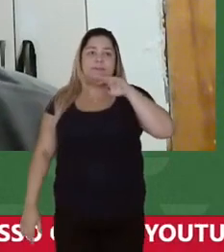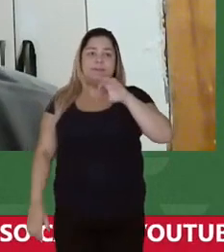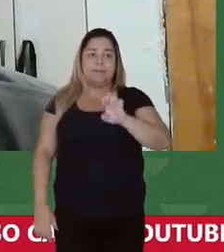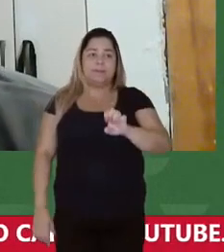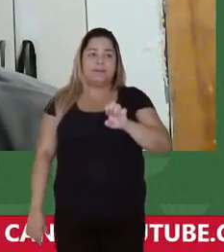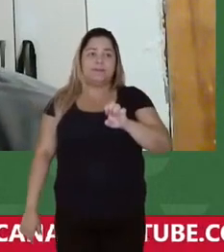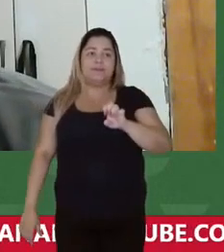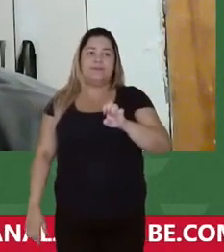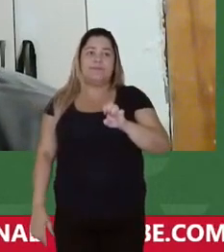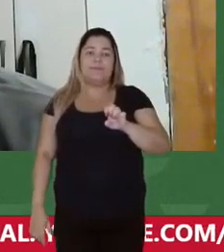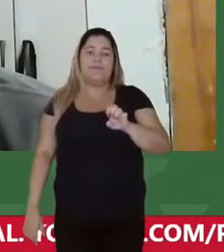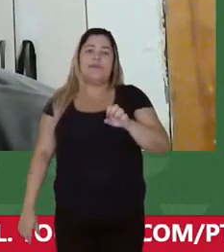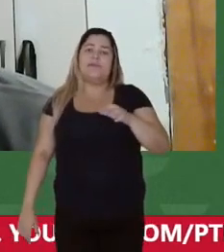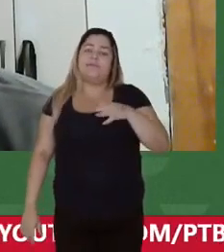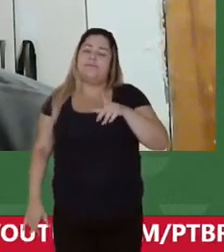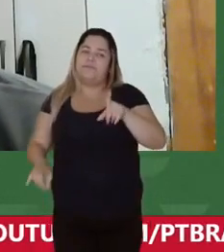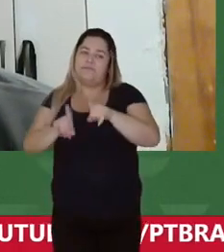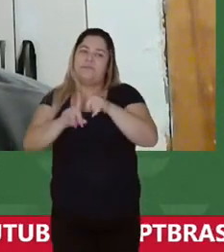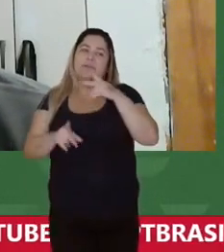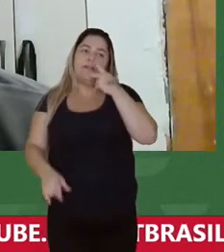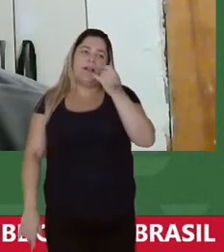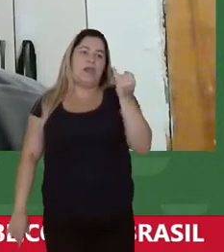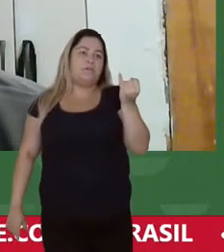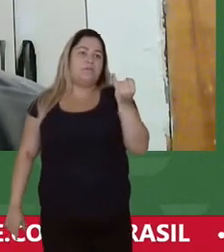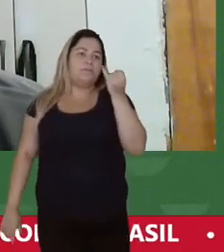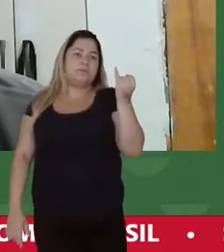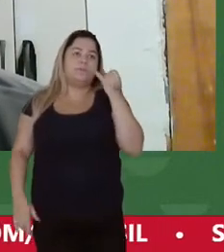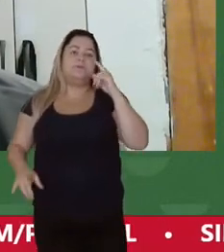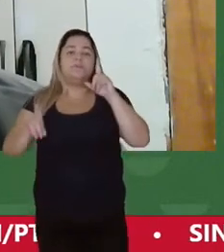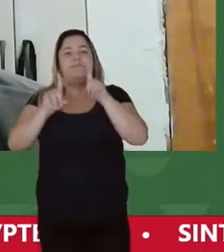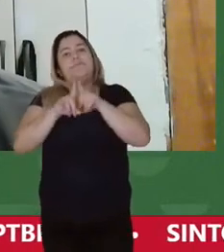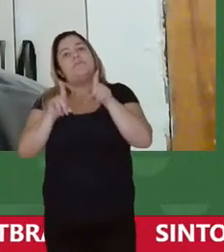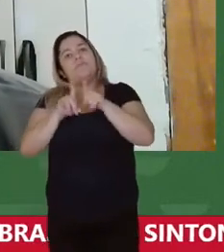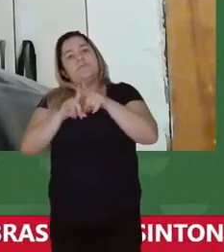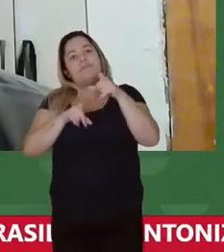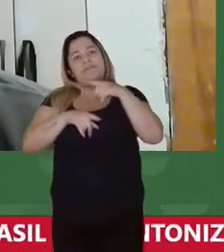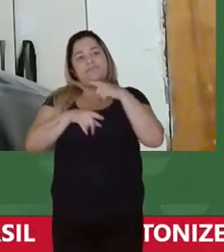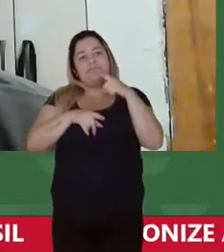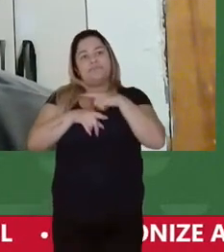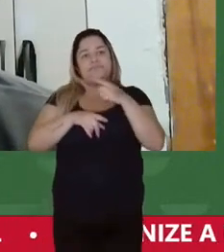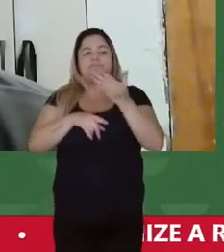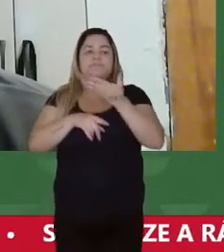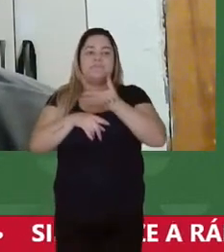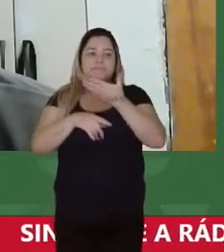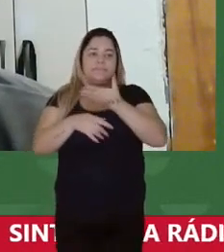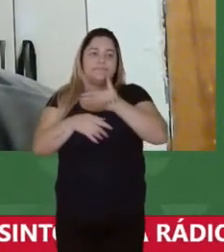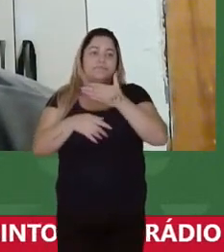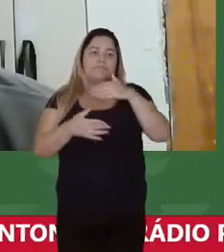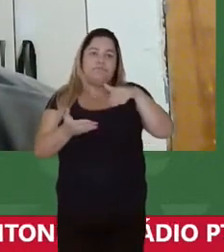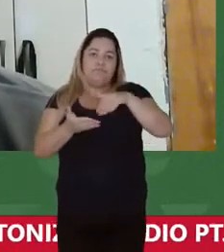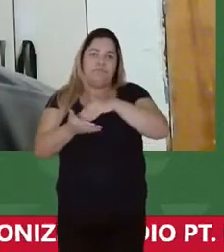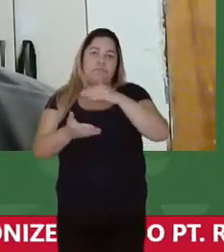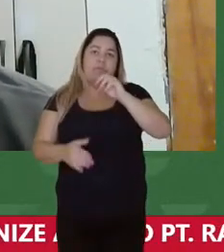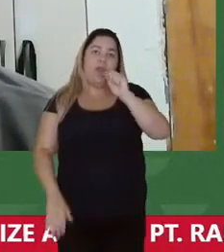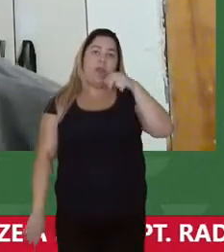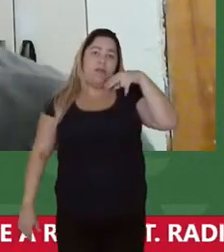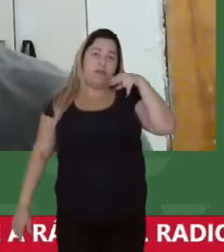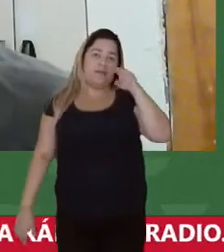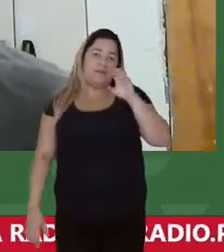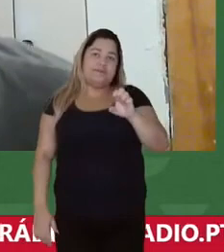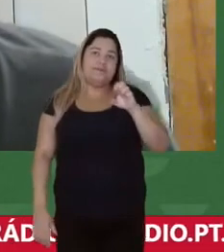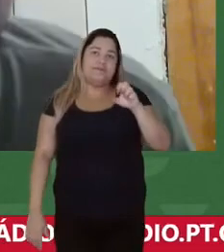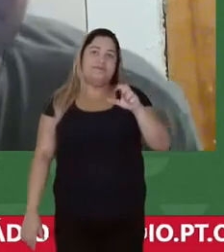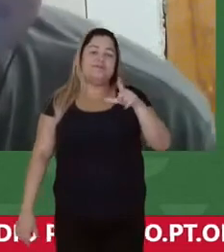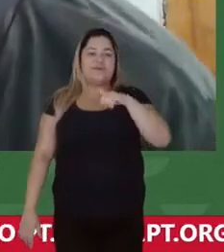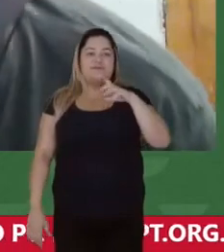primeiro. Dizer também da importância aí que a Secretaria de Mulheres tem, em parceria com a nossa secretaria. A Anny, que vem muito aqui no Ceará, né,